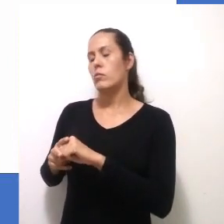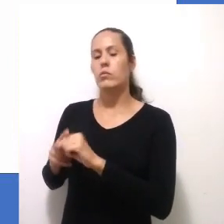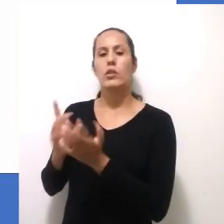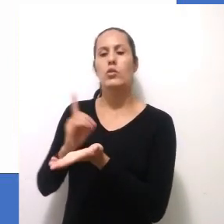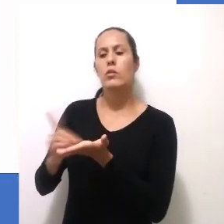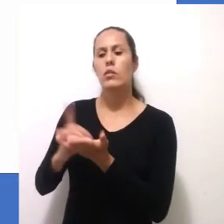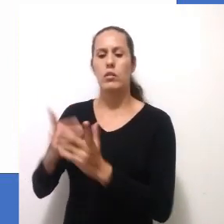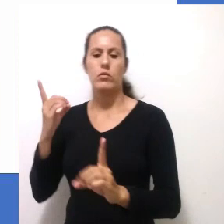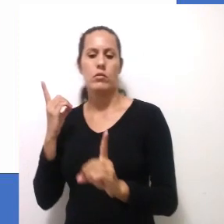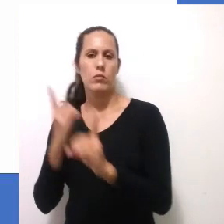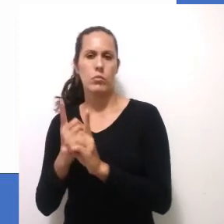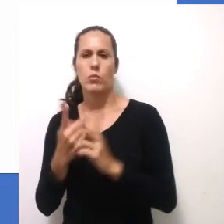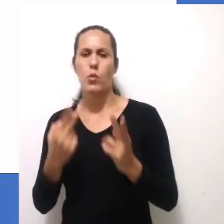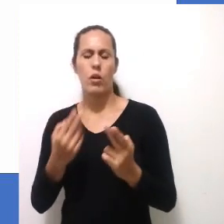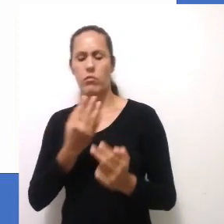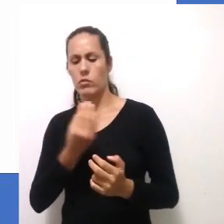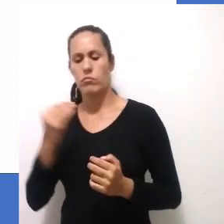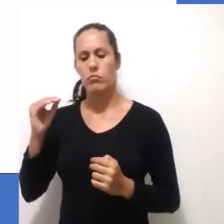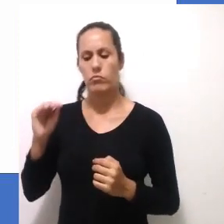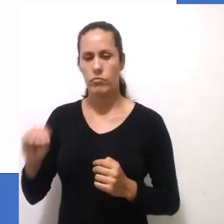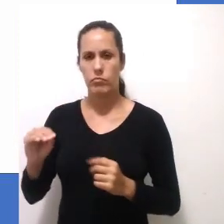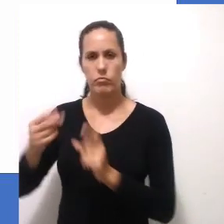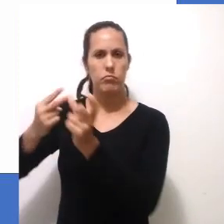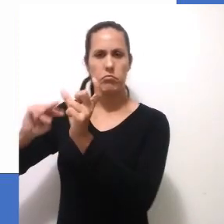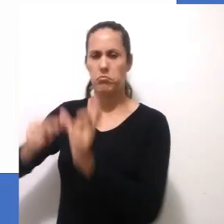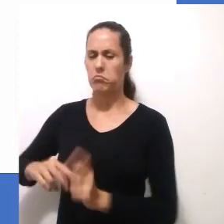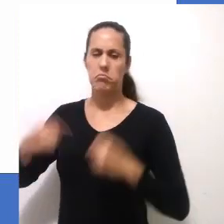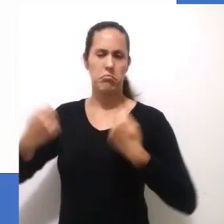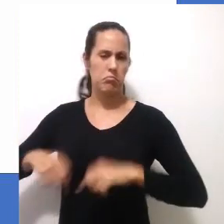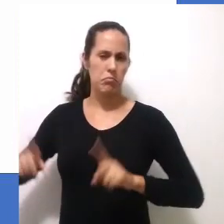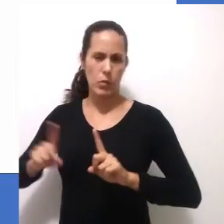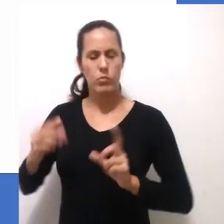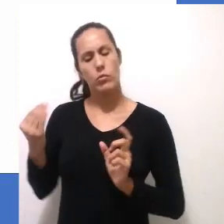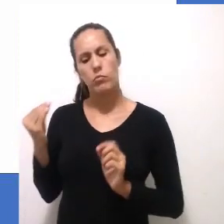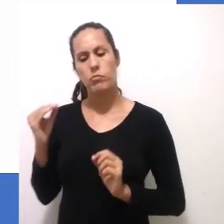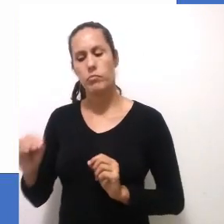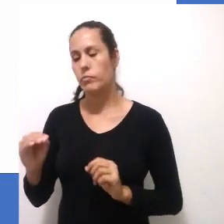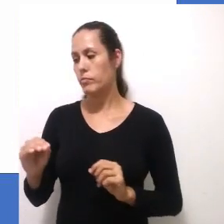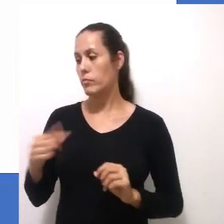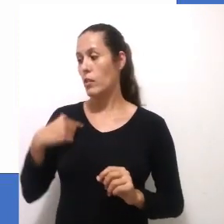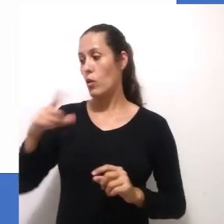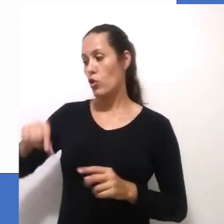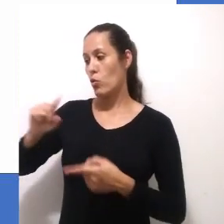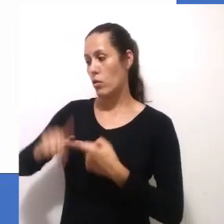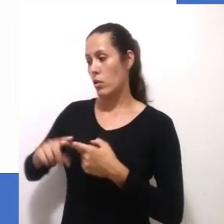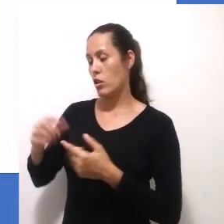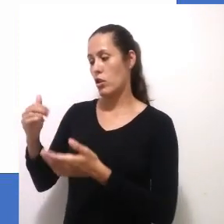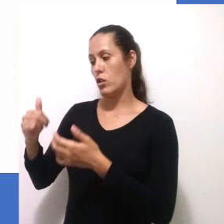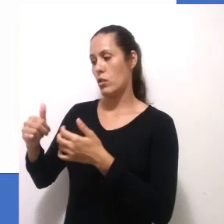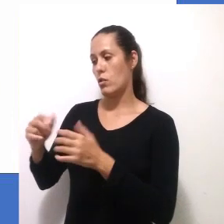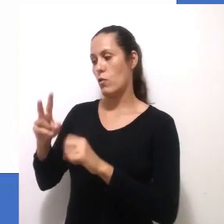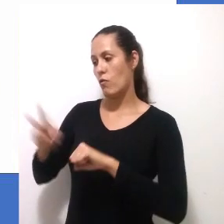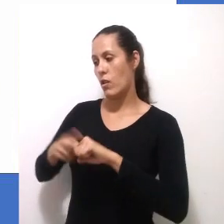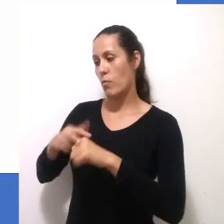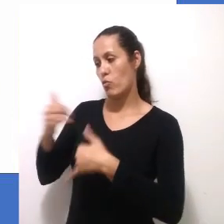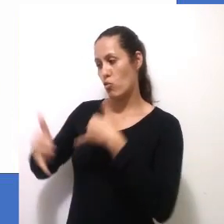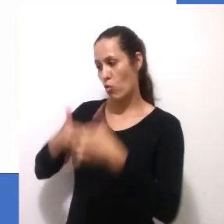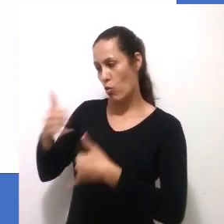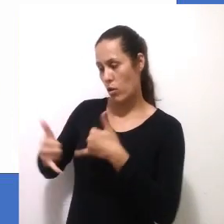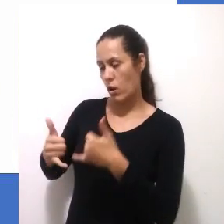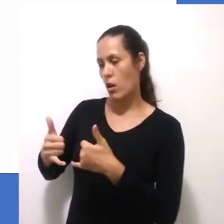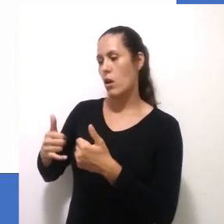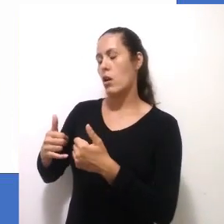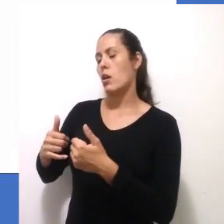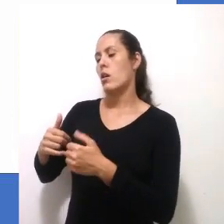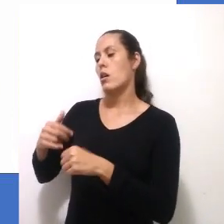encontra no dicionário, sem nenhuma conjugação. Eu escolhi aí alguns verbos: play, jogar,